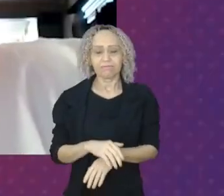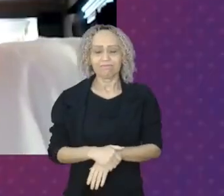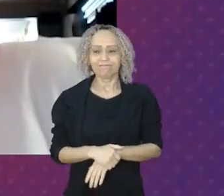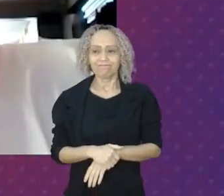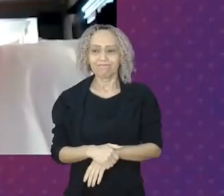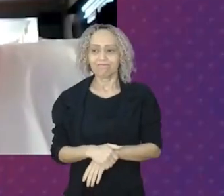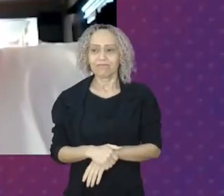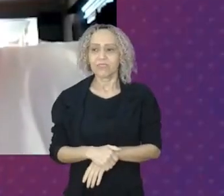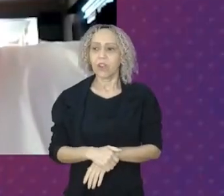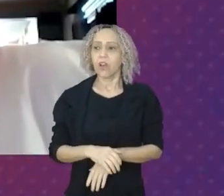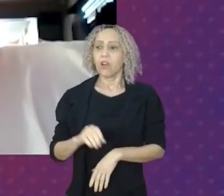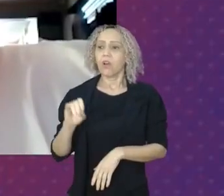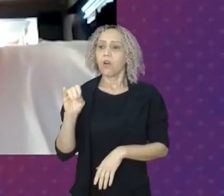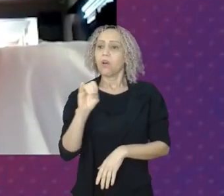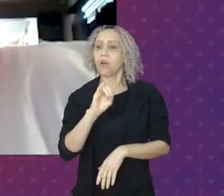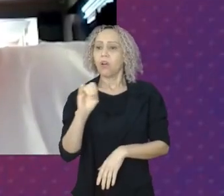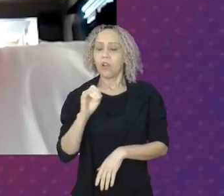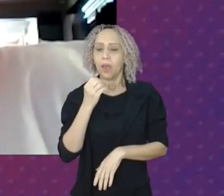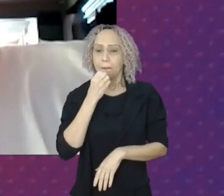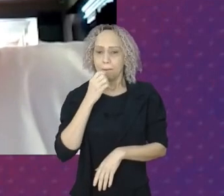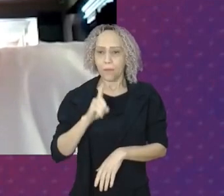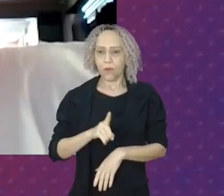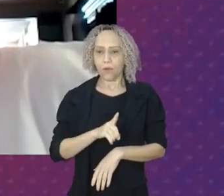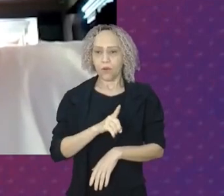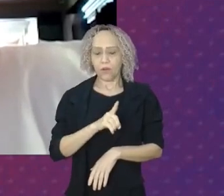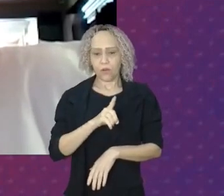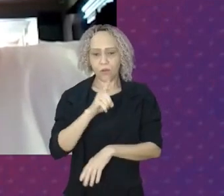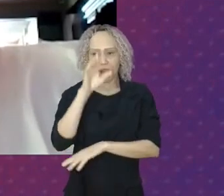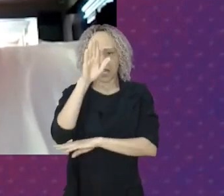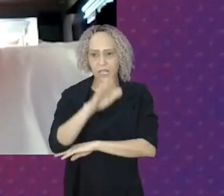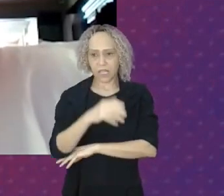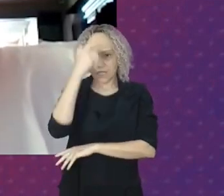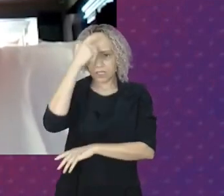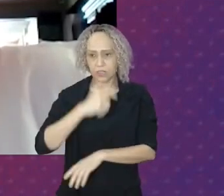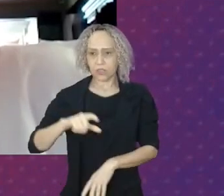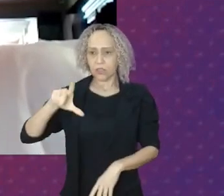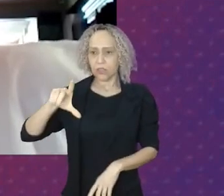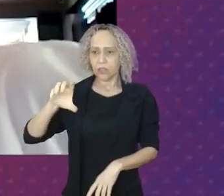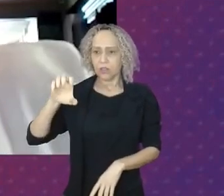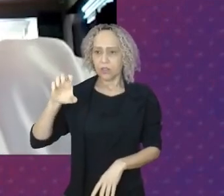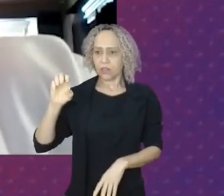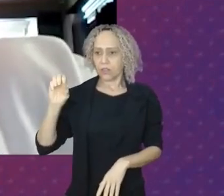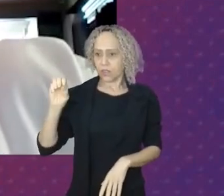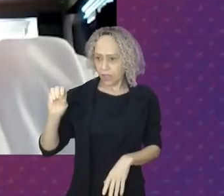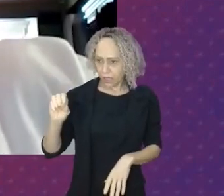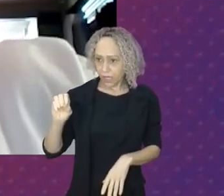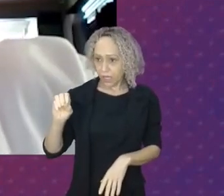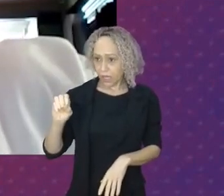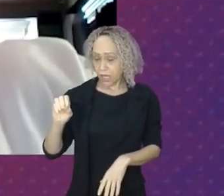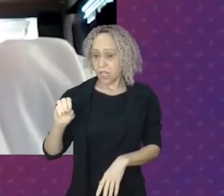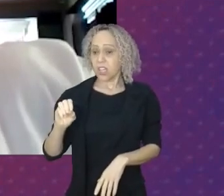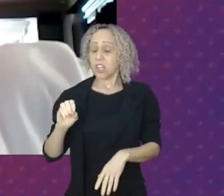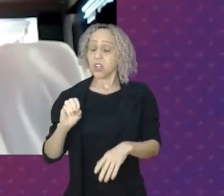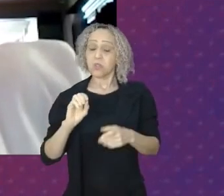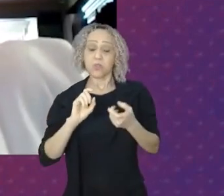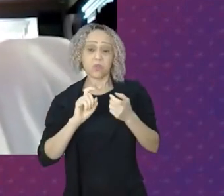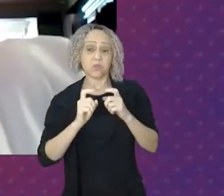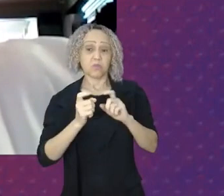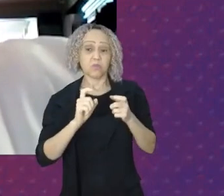Olá, boa tarde. Eu me chamo Léo Ribas, estou articuladora nacional da Liga Brasileira de